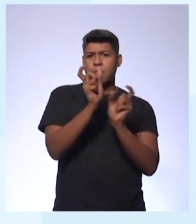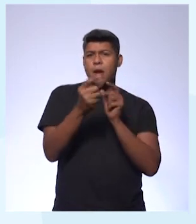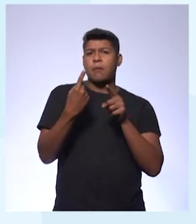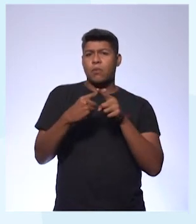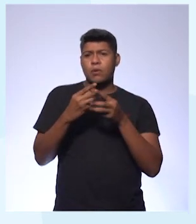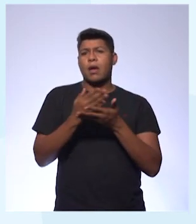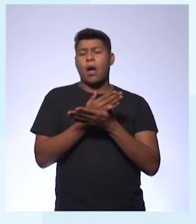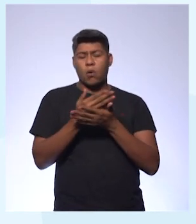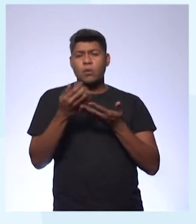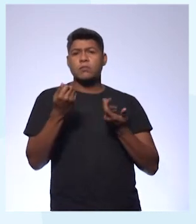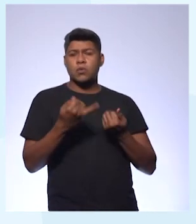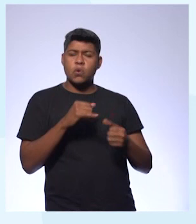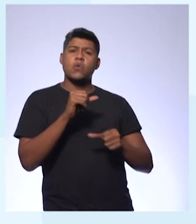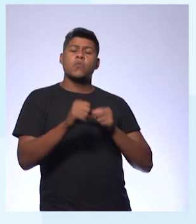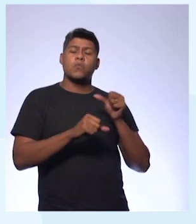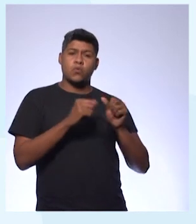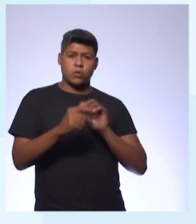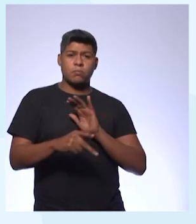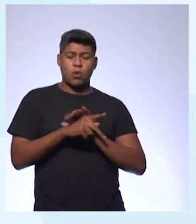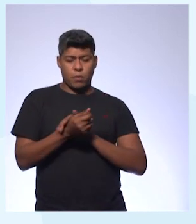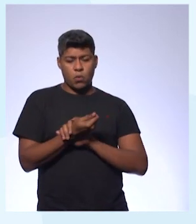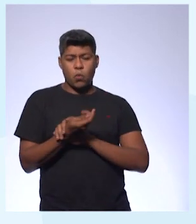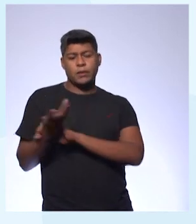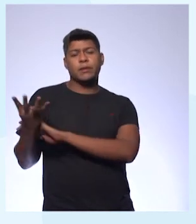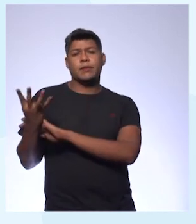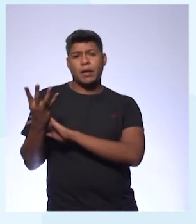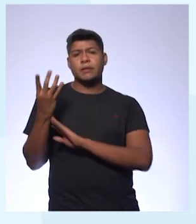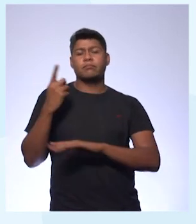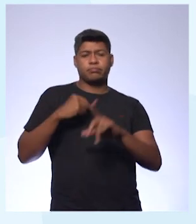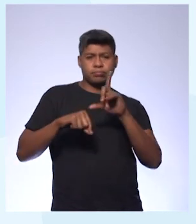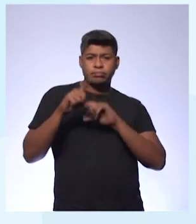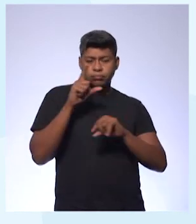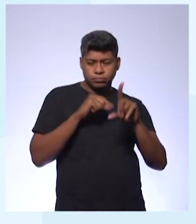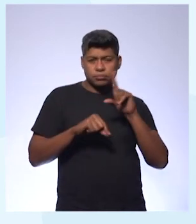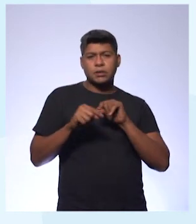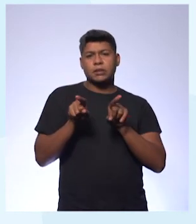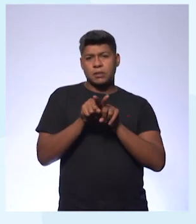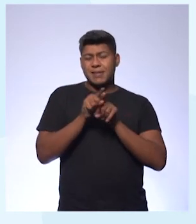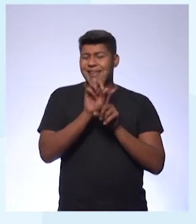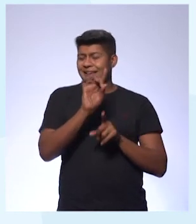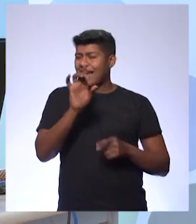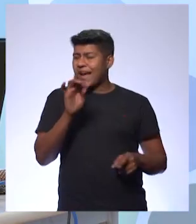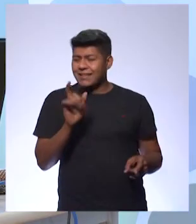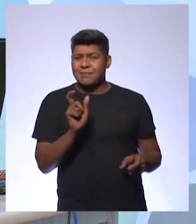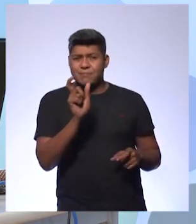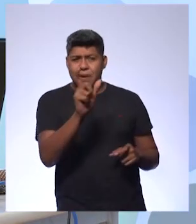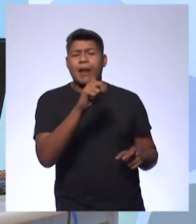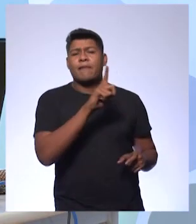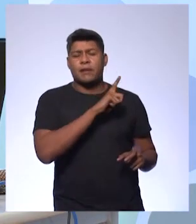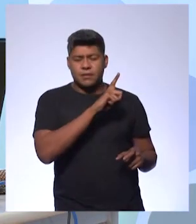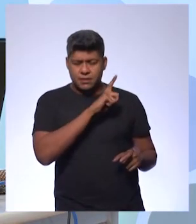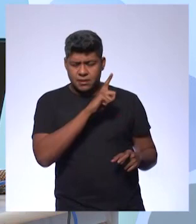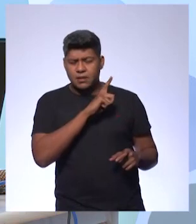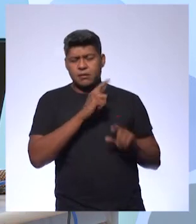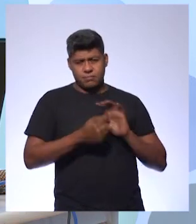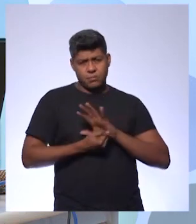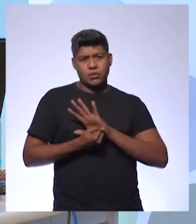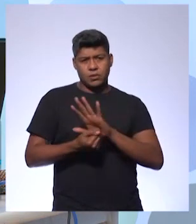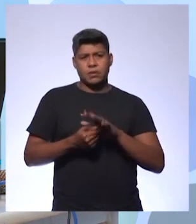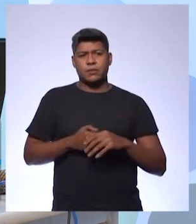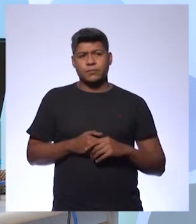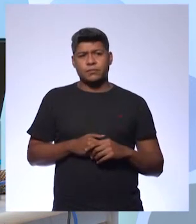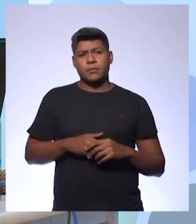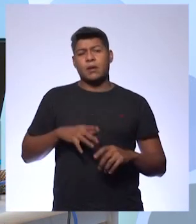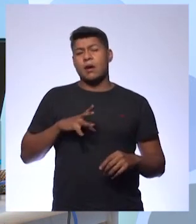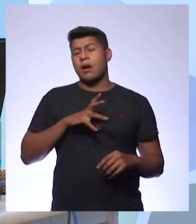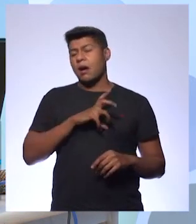algumas definições mudam de acordo com a quantidade de sílabas poéticas que cada verso da estrofe apresenta. Eu